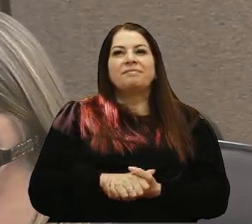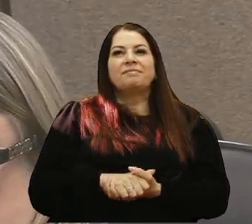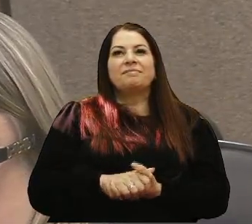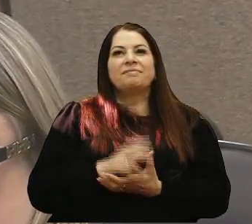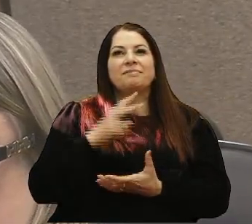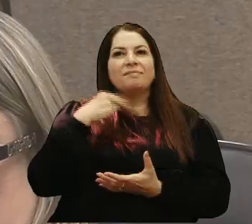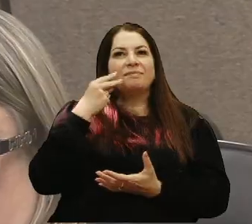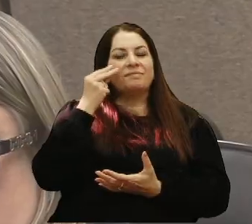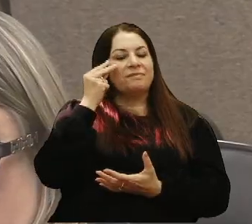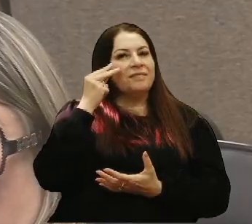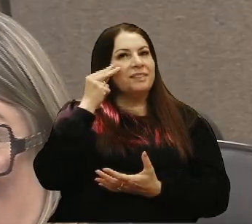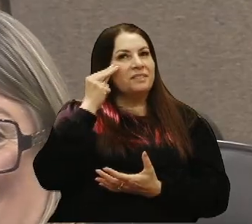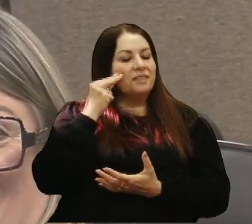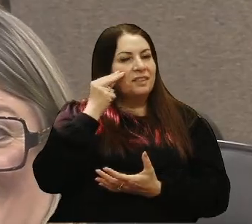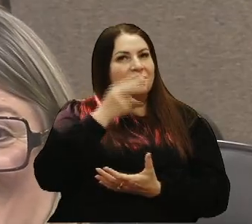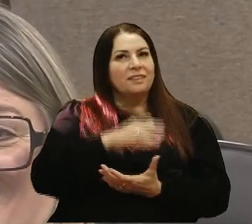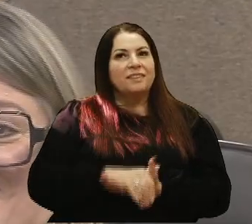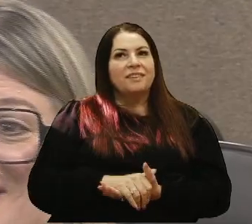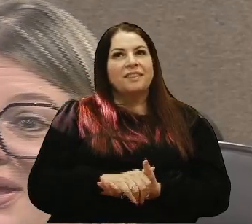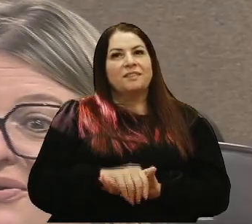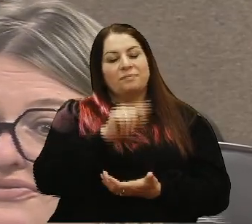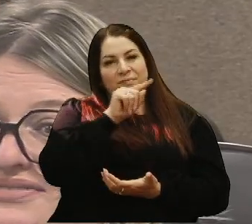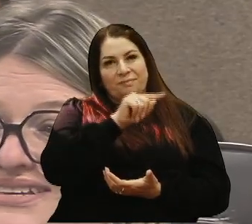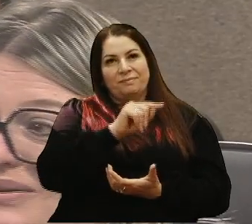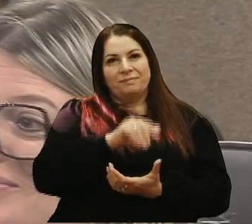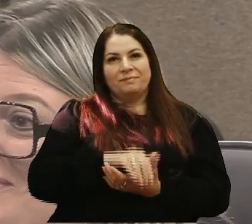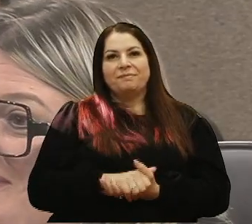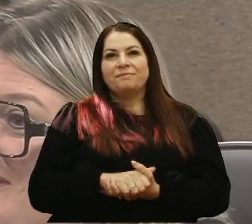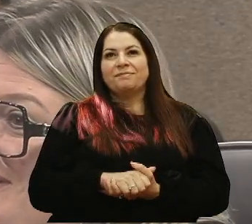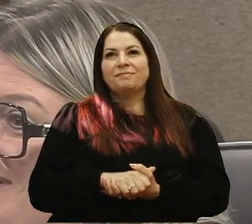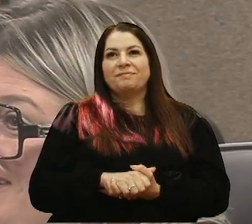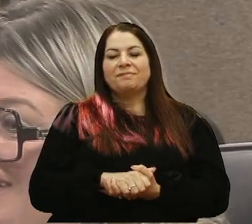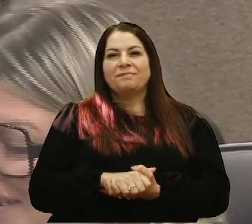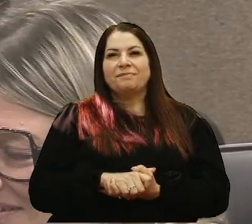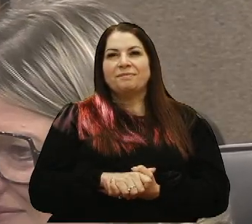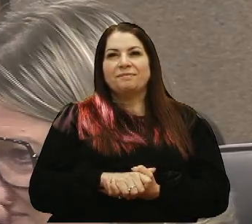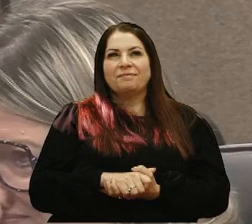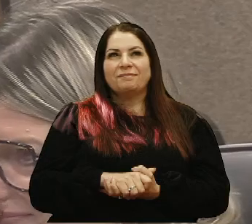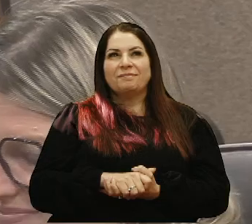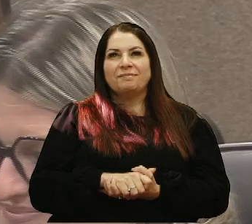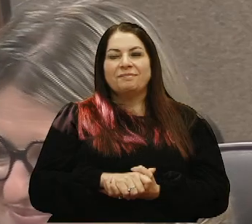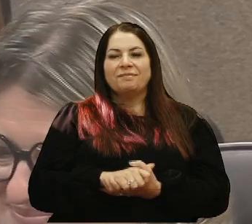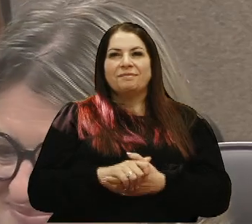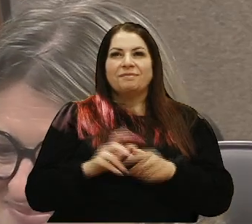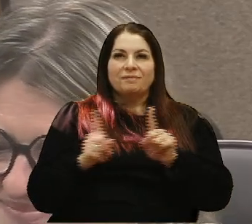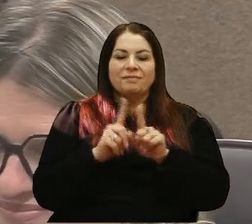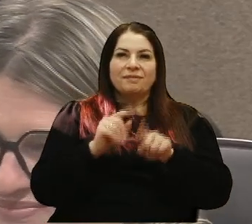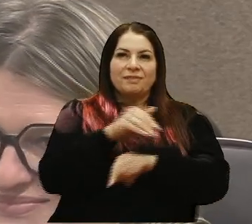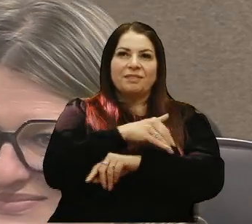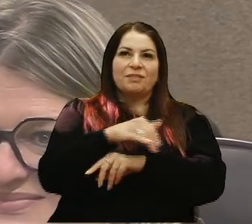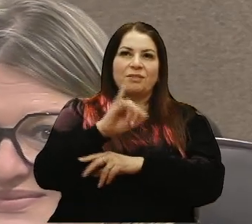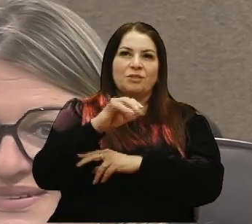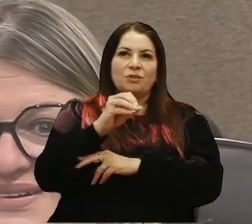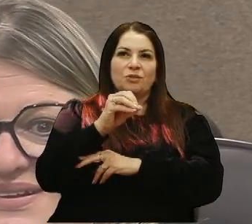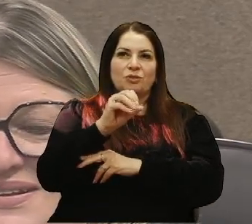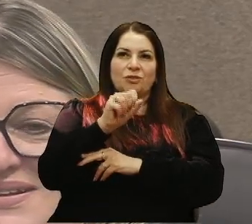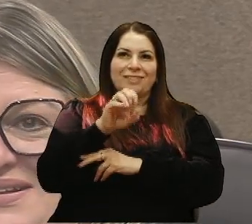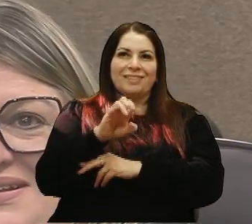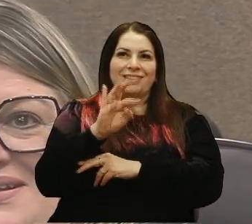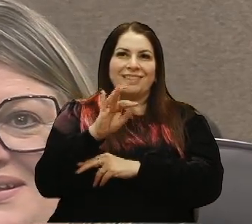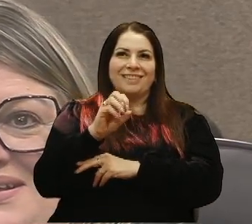Vereador Cláudio, o senhor, né, que tem uns 20 imóveis ali na rua José Tovazzi,